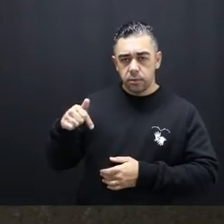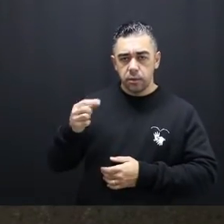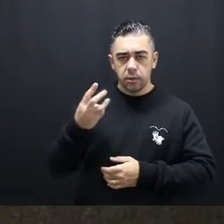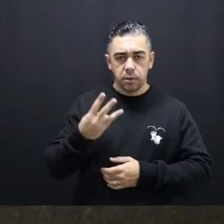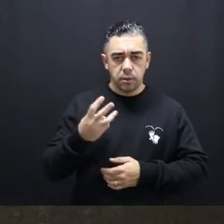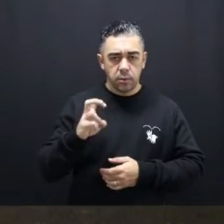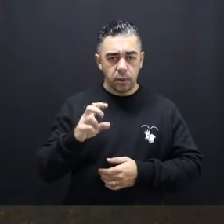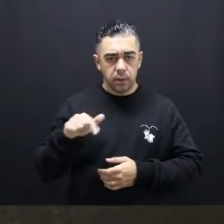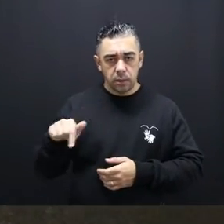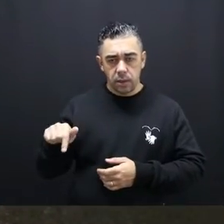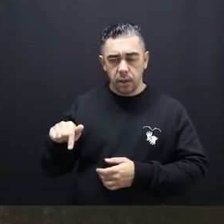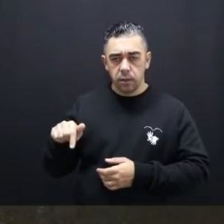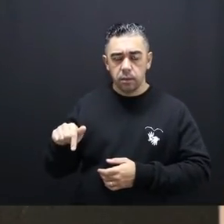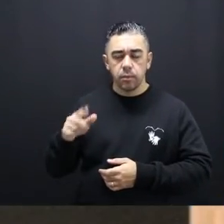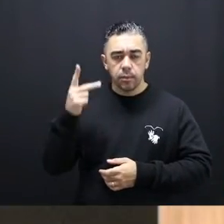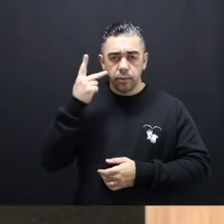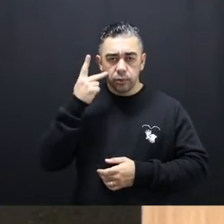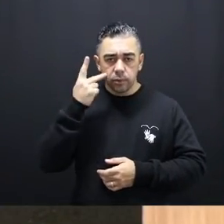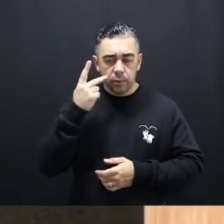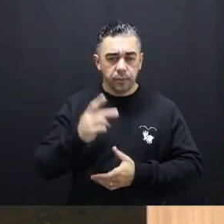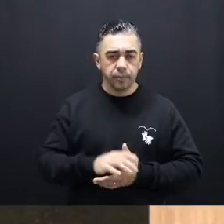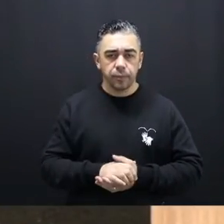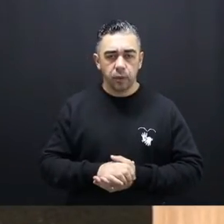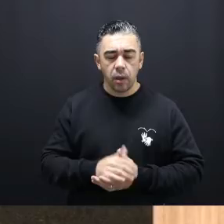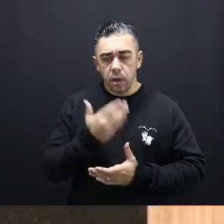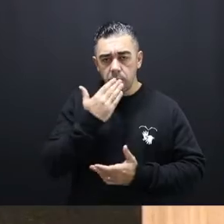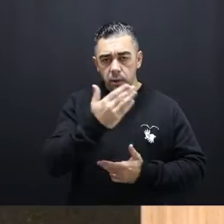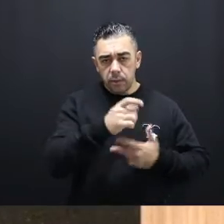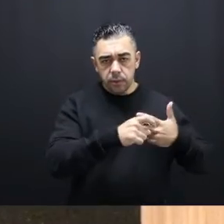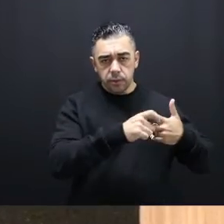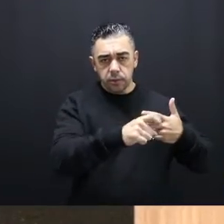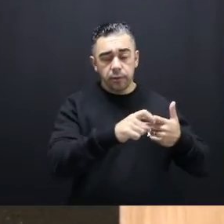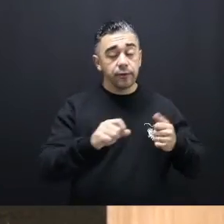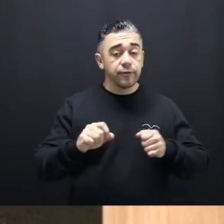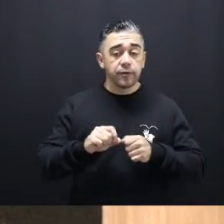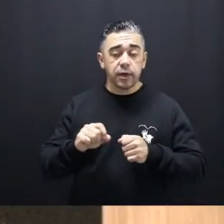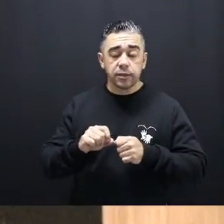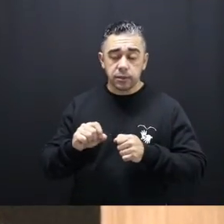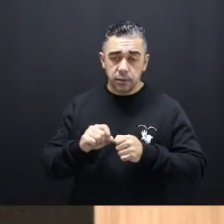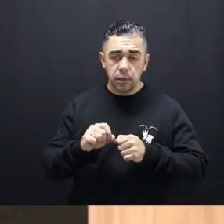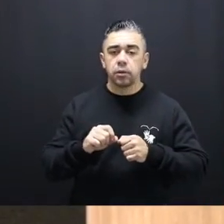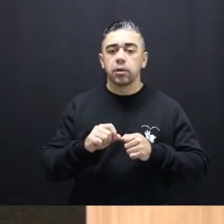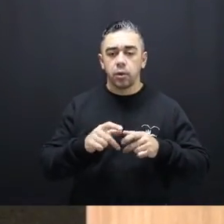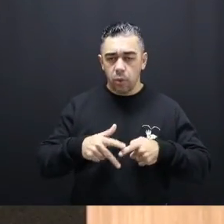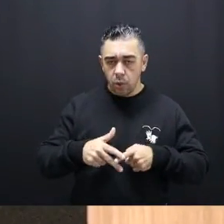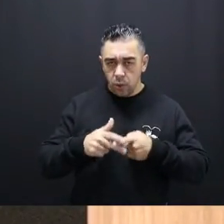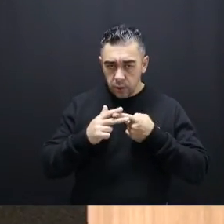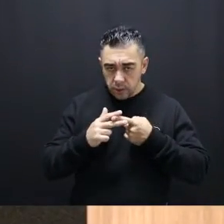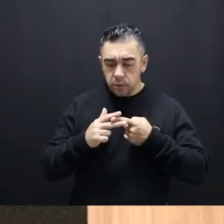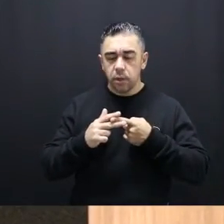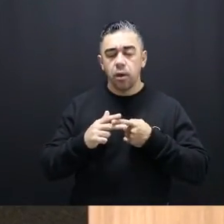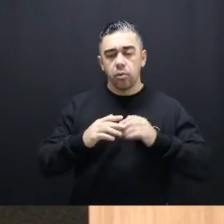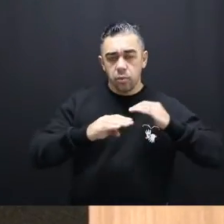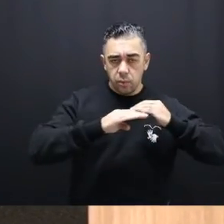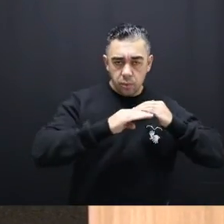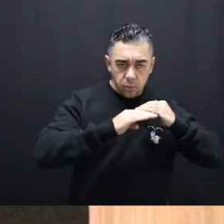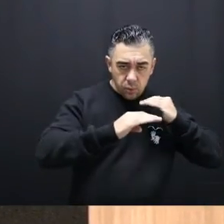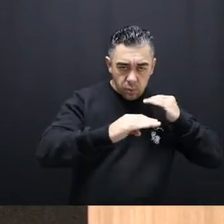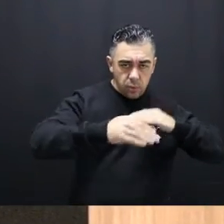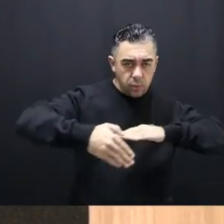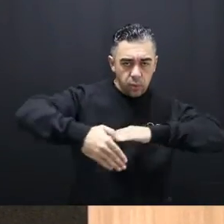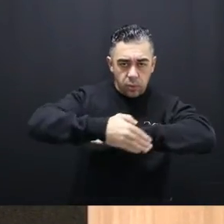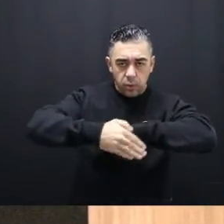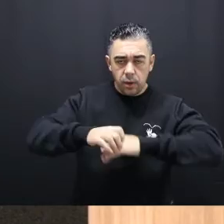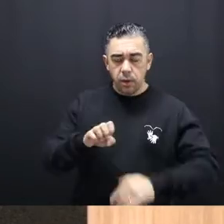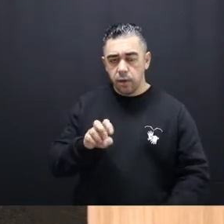7357 do vereador José você é bom o Executivo que Providencie manutenção através de uma operação tapa buraco na Rua